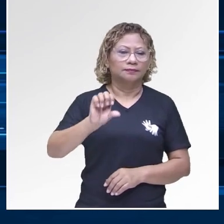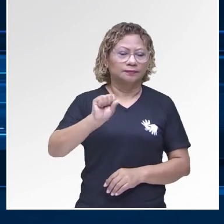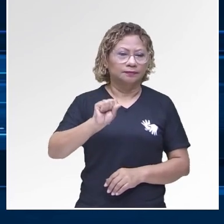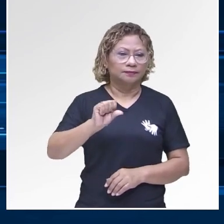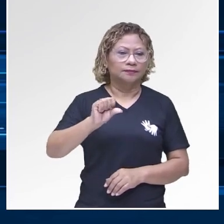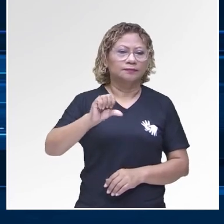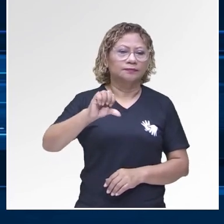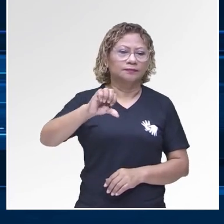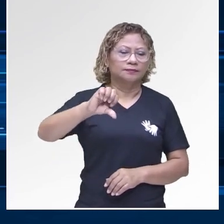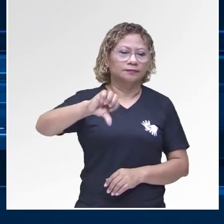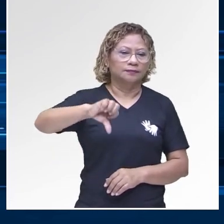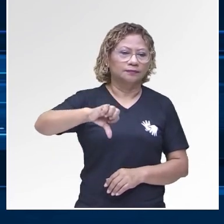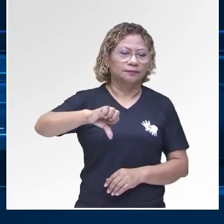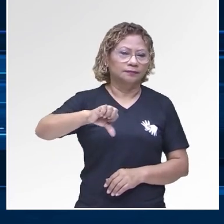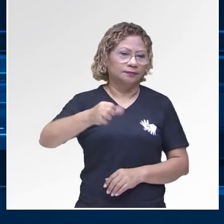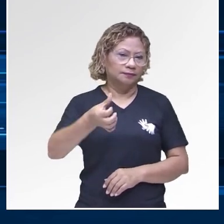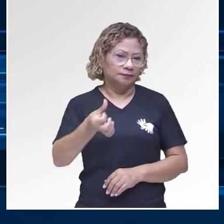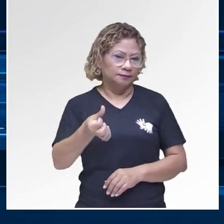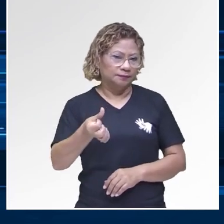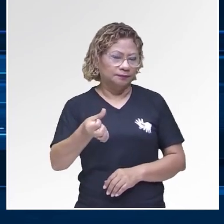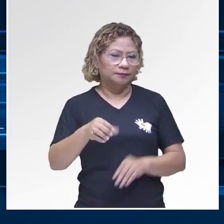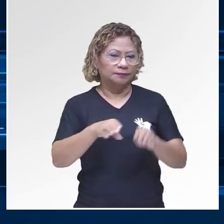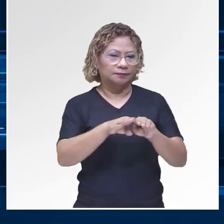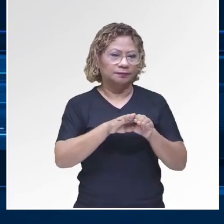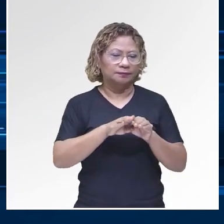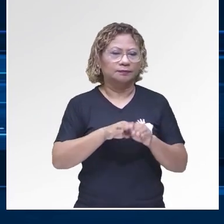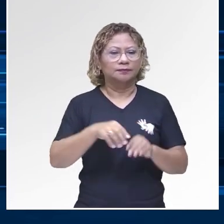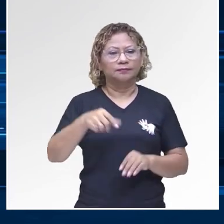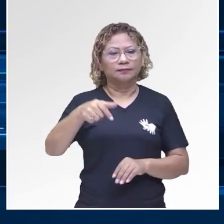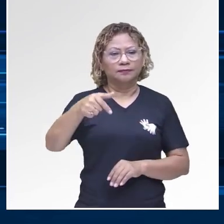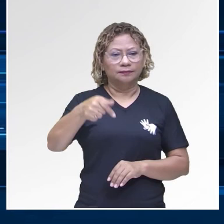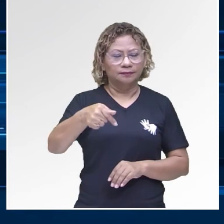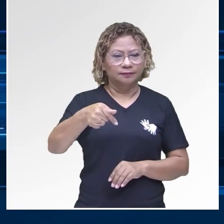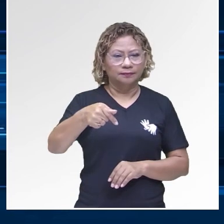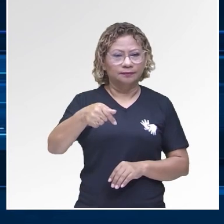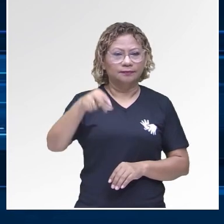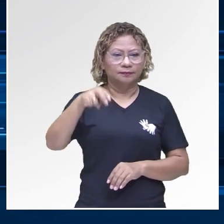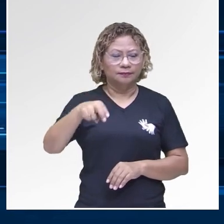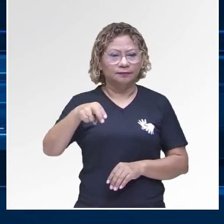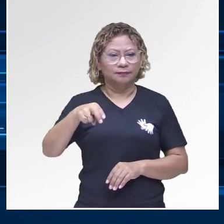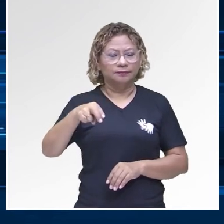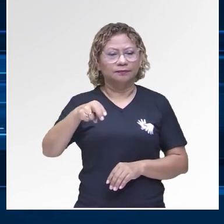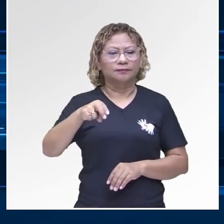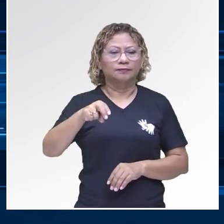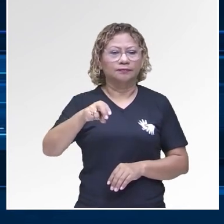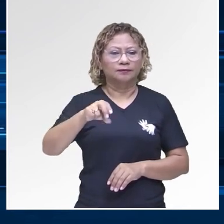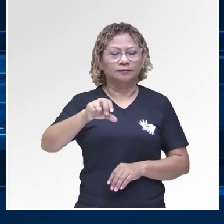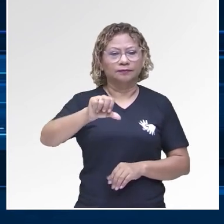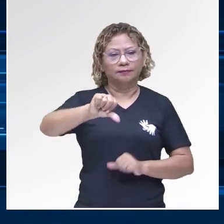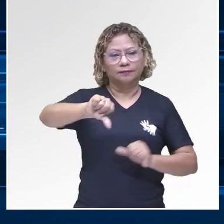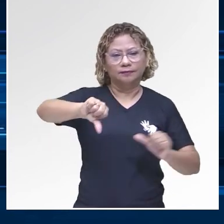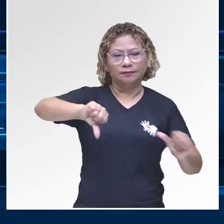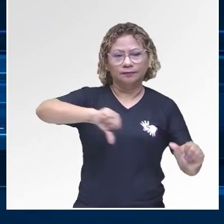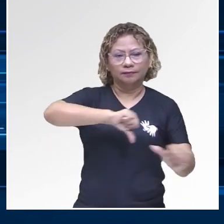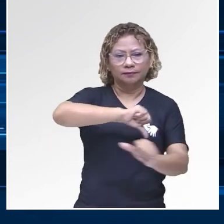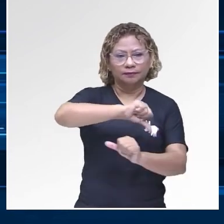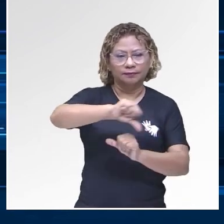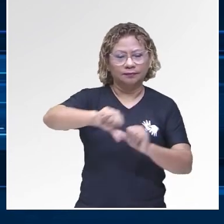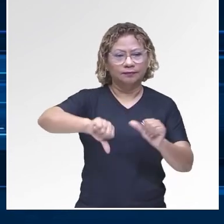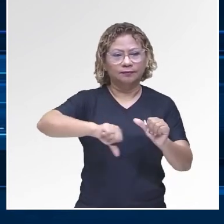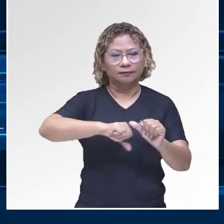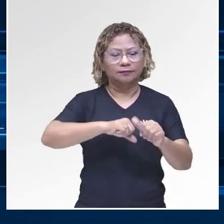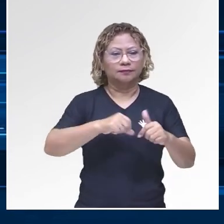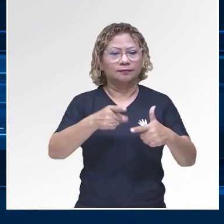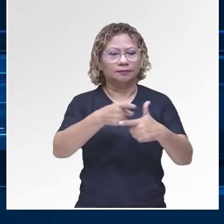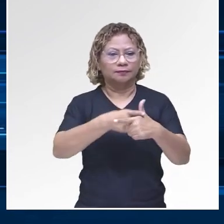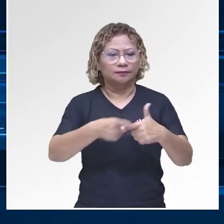896. Está aqui. Então, você vai pegar o 7 e passar dividindo, né? Eu teria 896